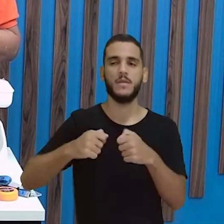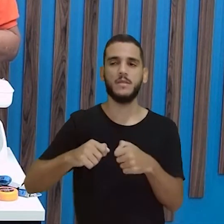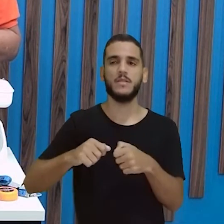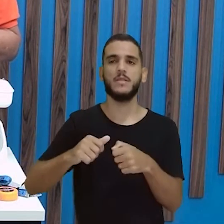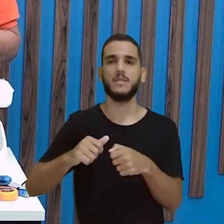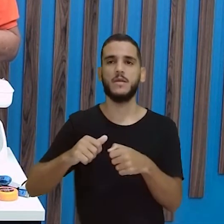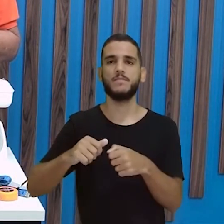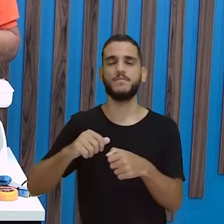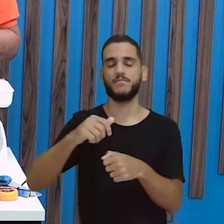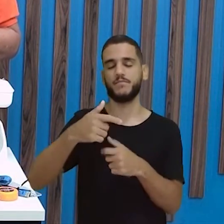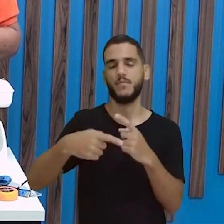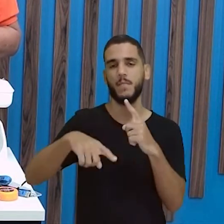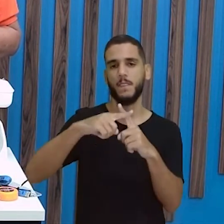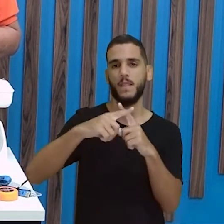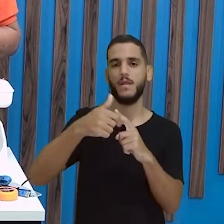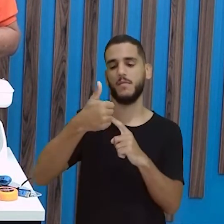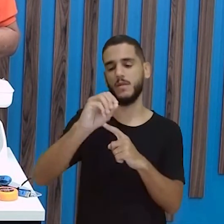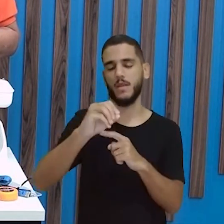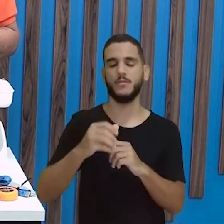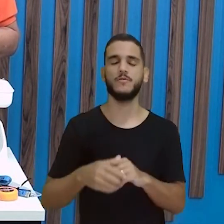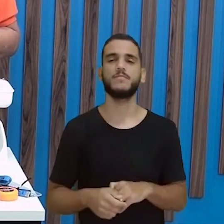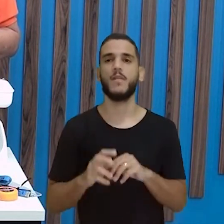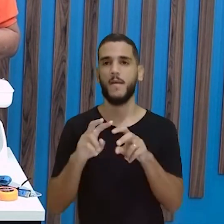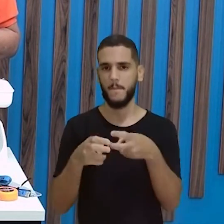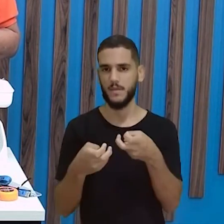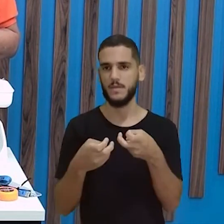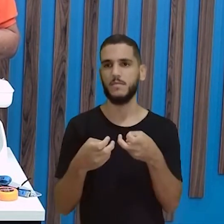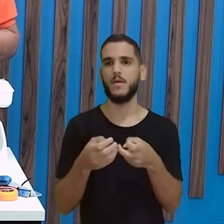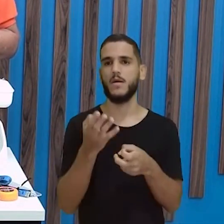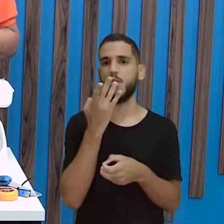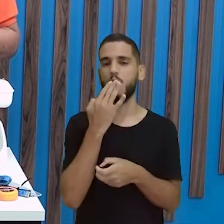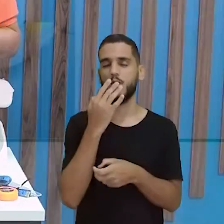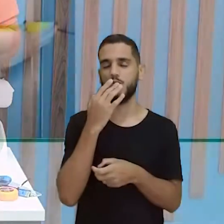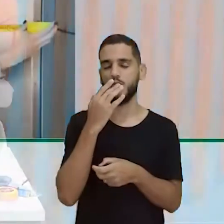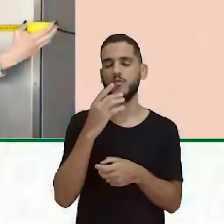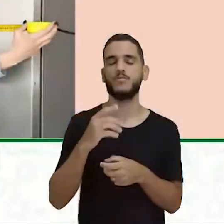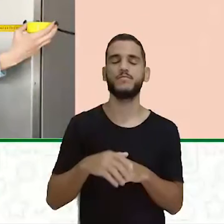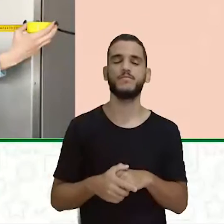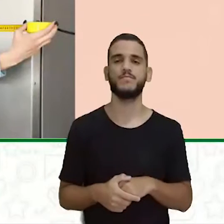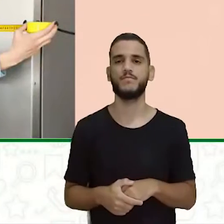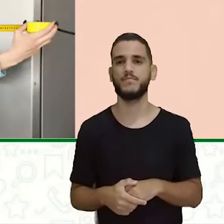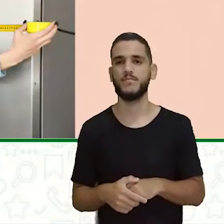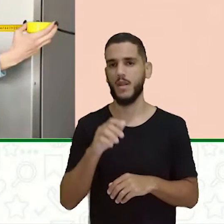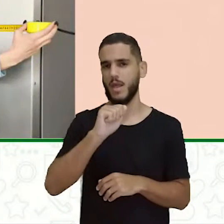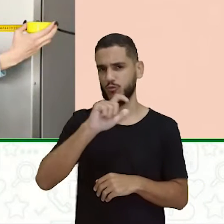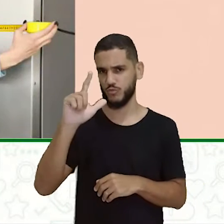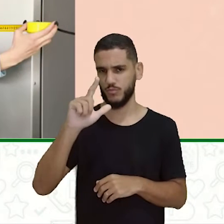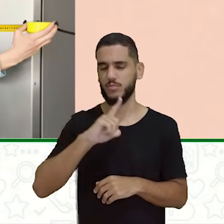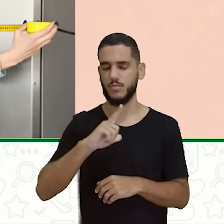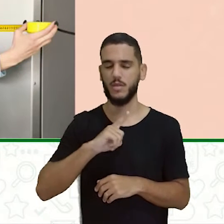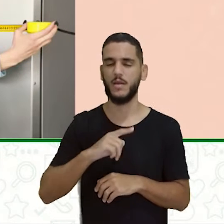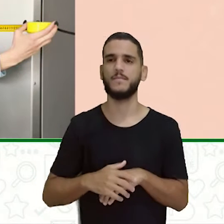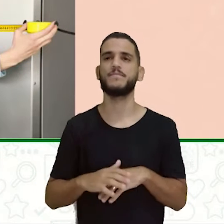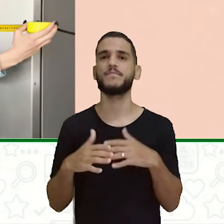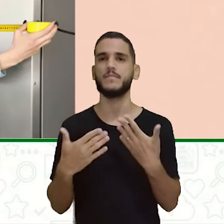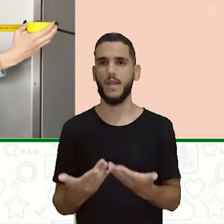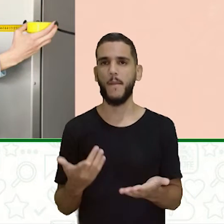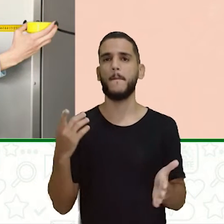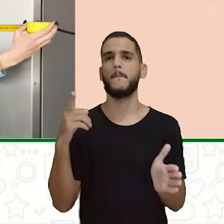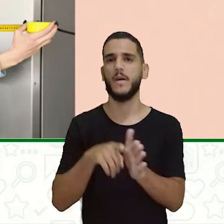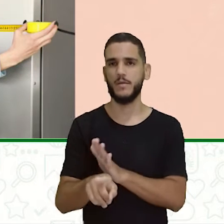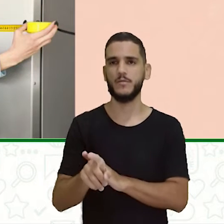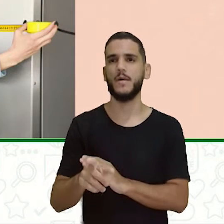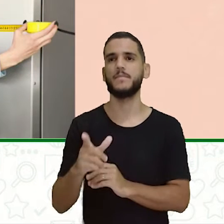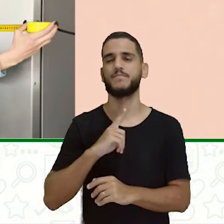azuis? Então, aí vamos a um problema. Olha só. A altura de uma